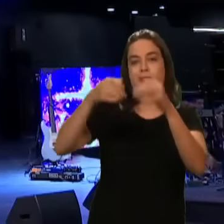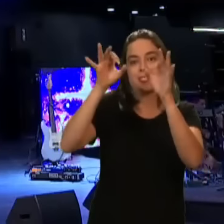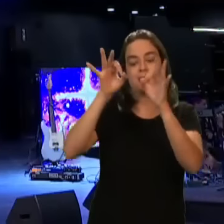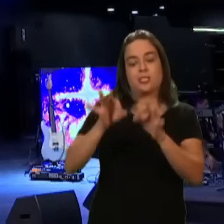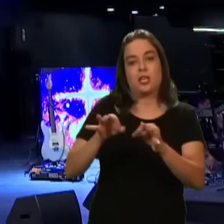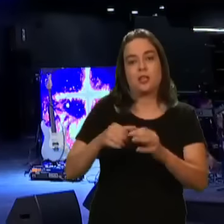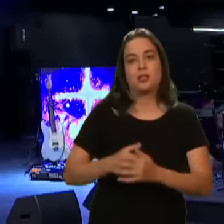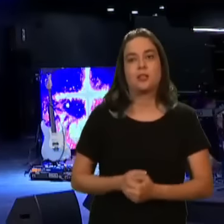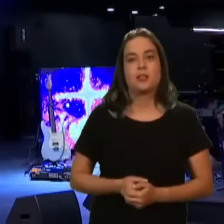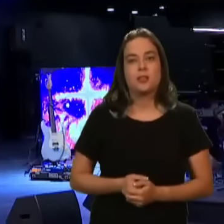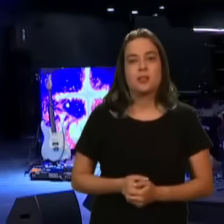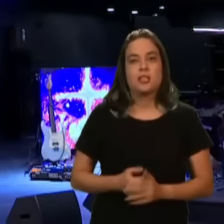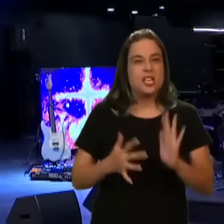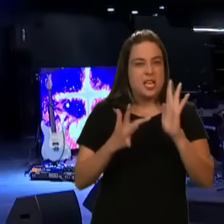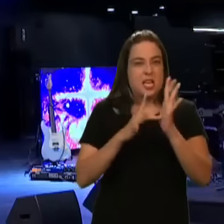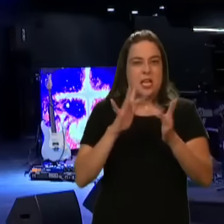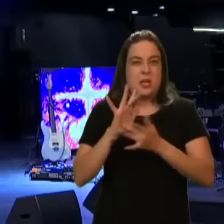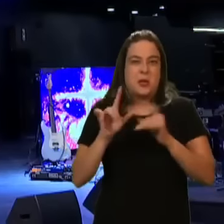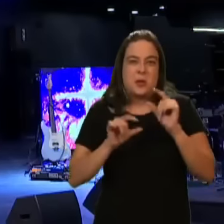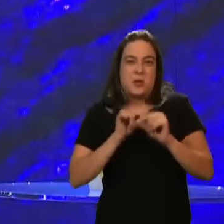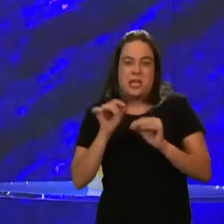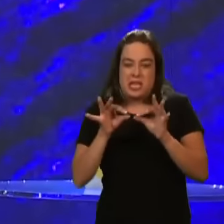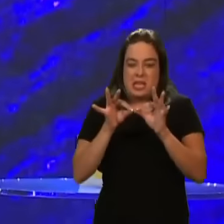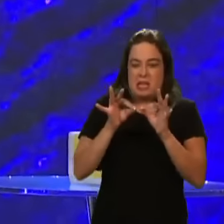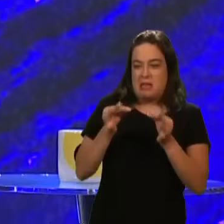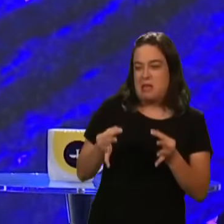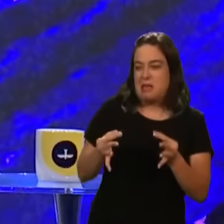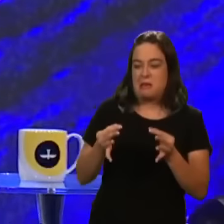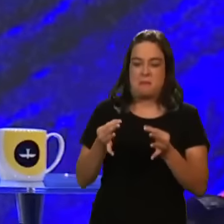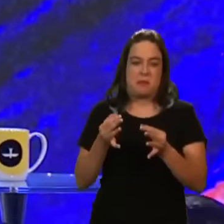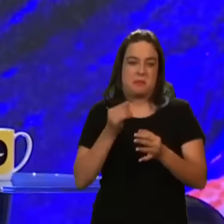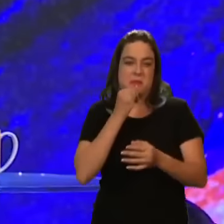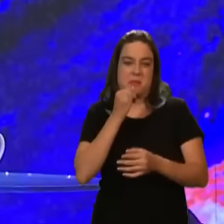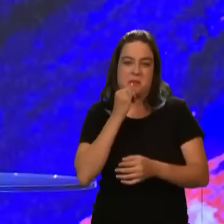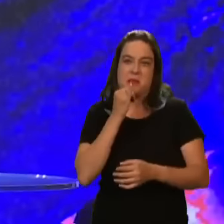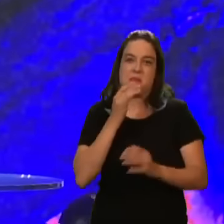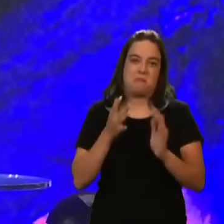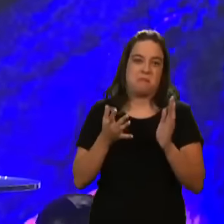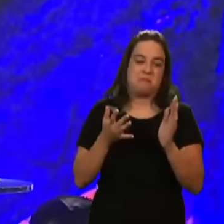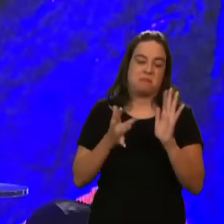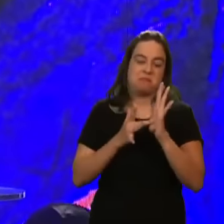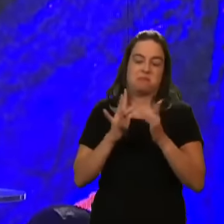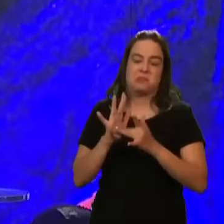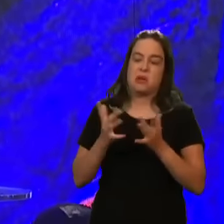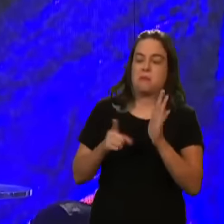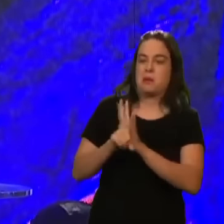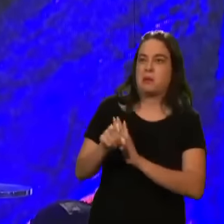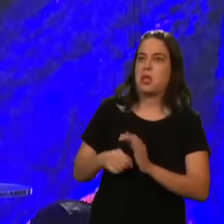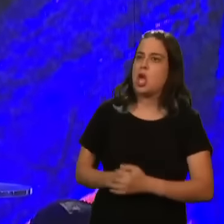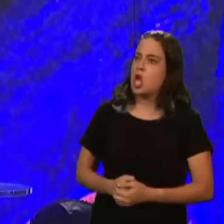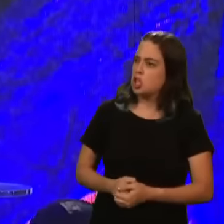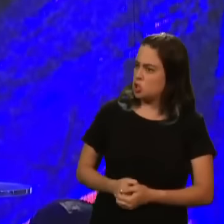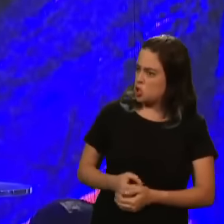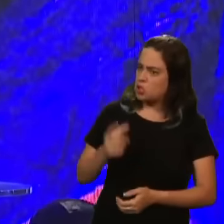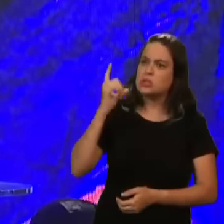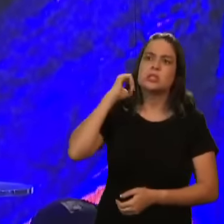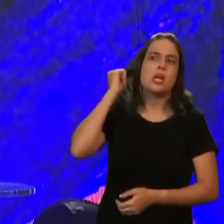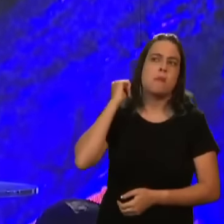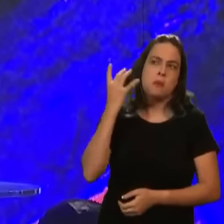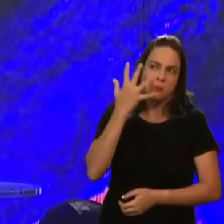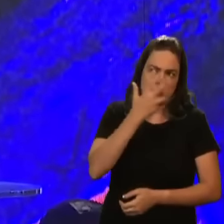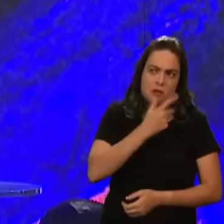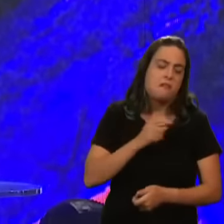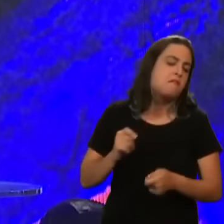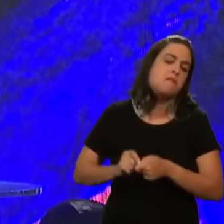Eu gosto de Jesus, que Jesus não é homem de meias palavras. Jesus, nenhuma hora na Bíblia, Jesus chega para alguém e fala assim: nossa, seu cabelo está bonito, o que, que você